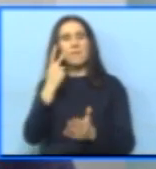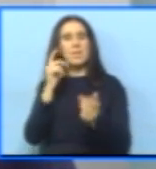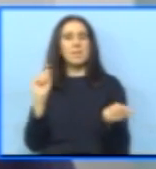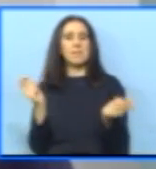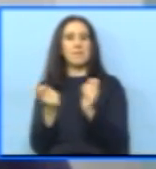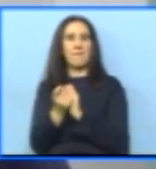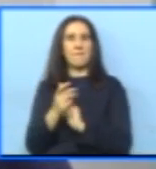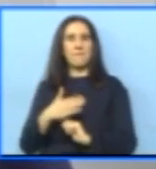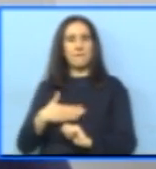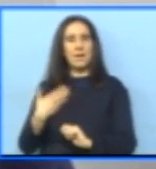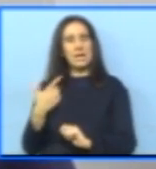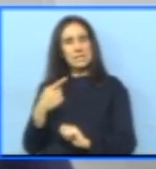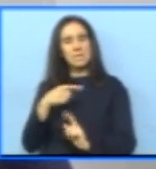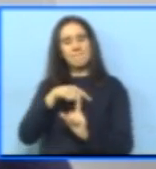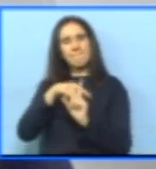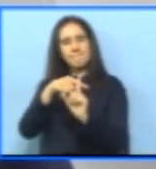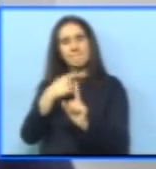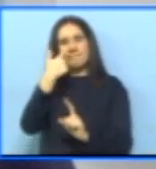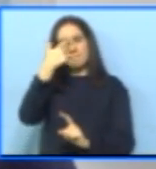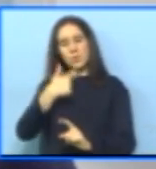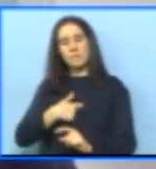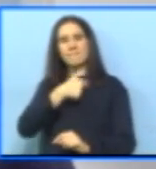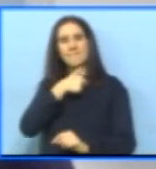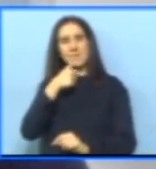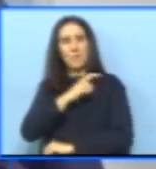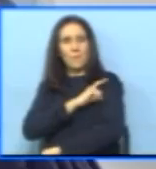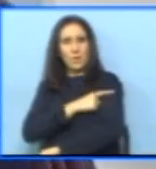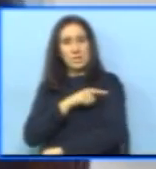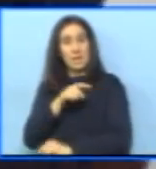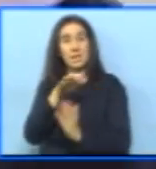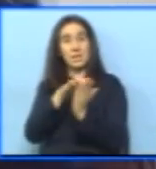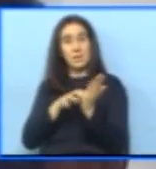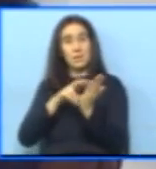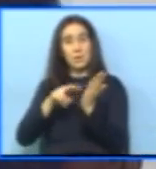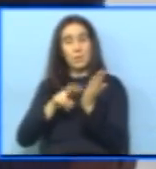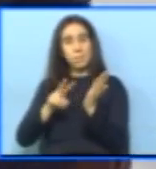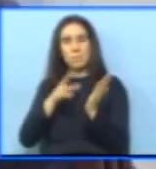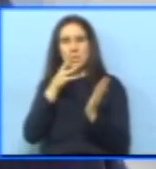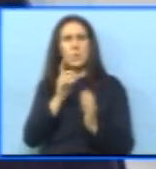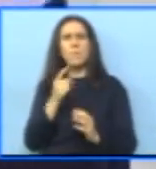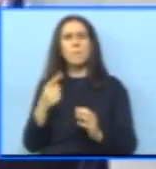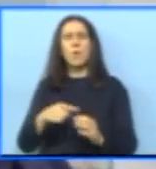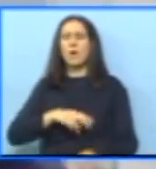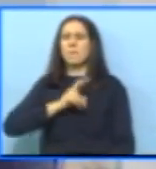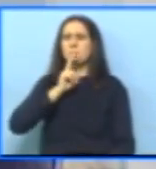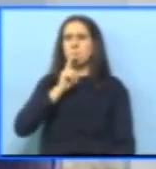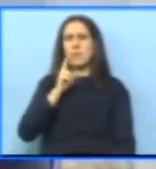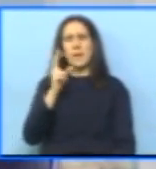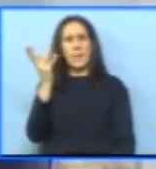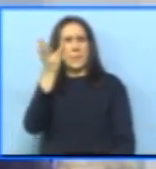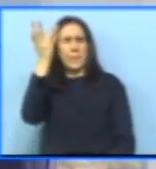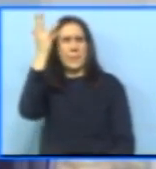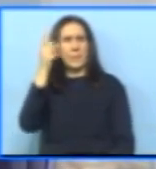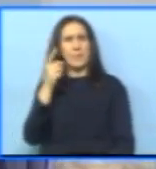é a força da cruz e do crucificado de que nos fala a segunda leitura. Não é simplesmente a questão dos argumentos eruditos